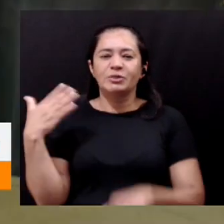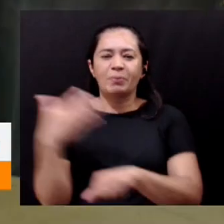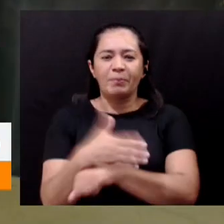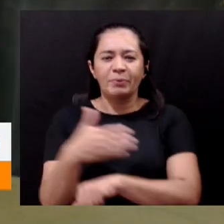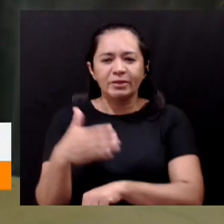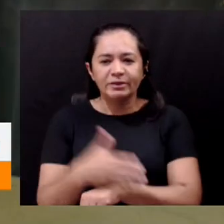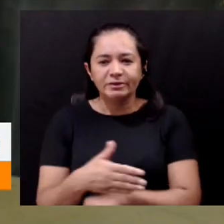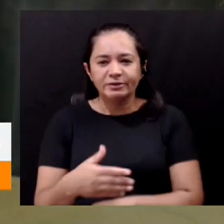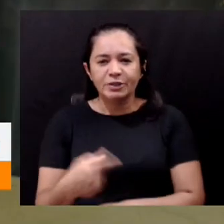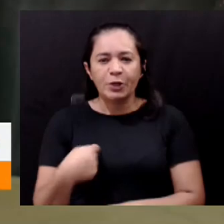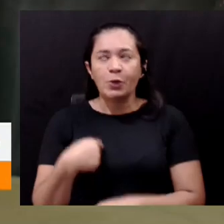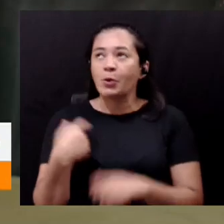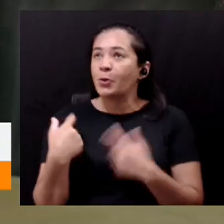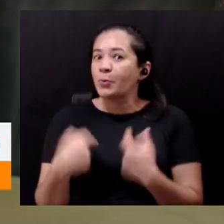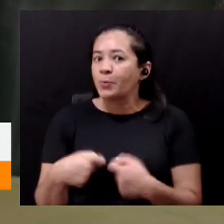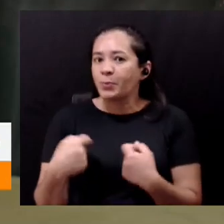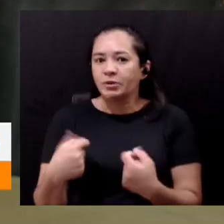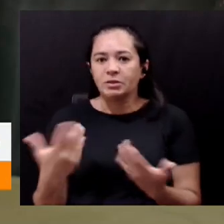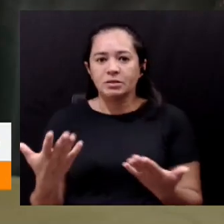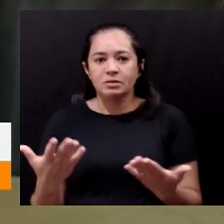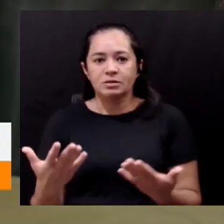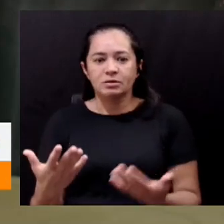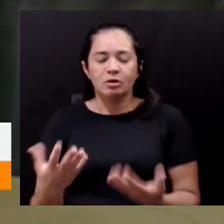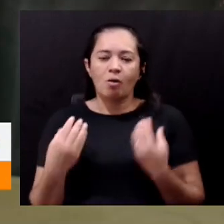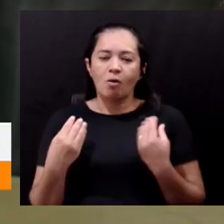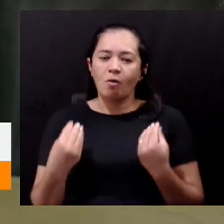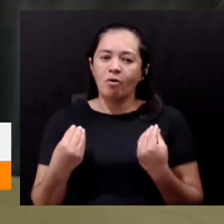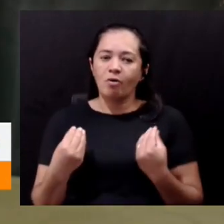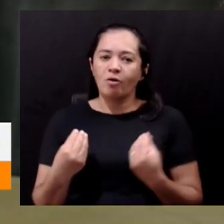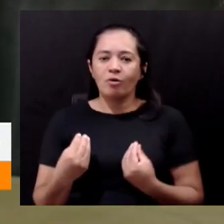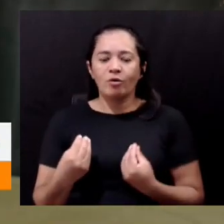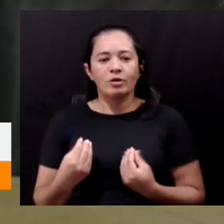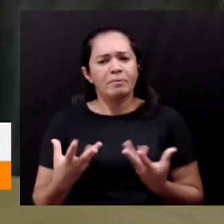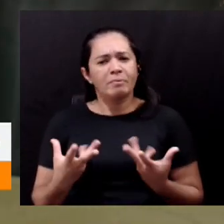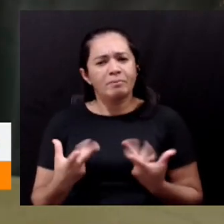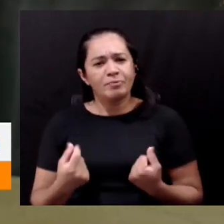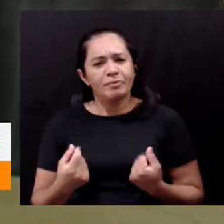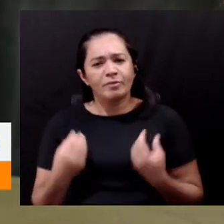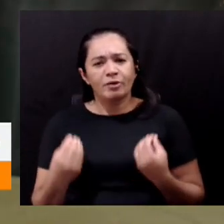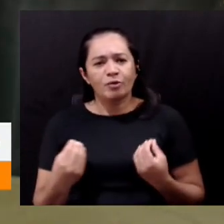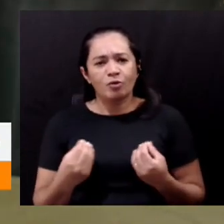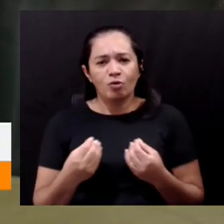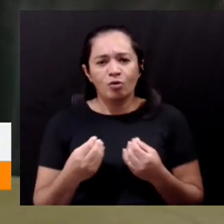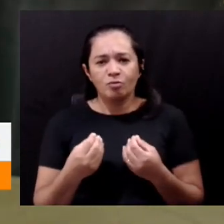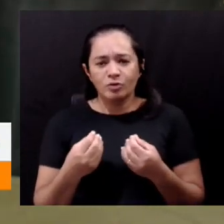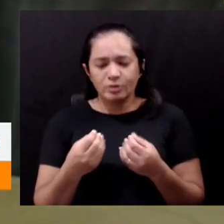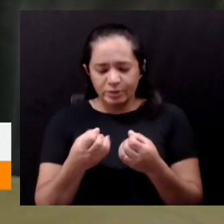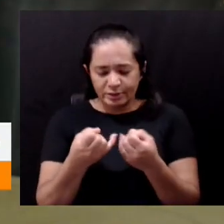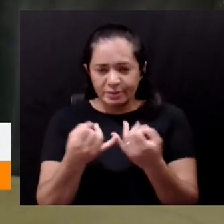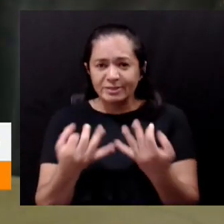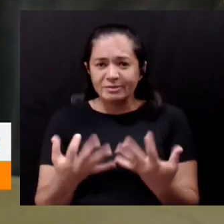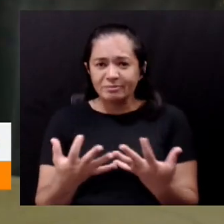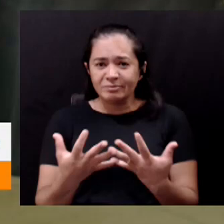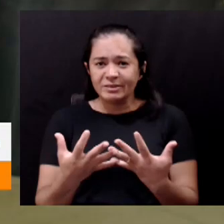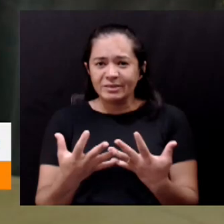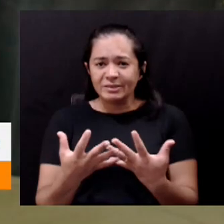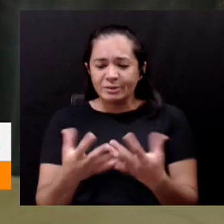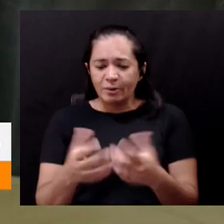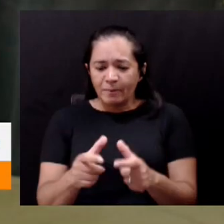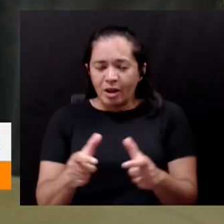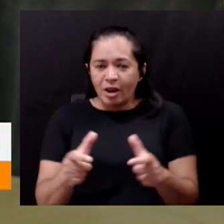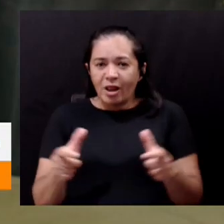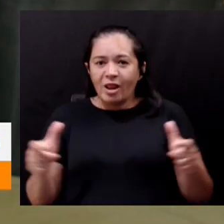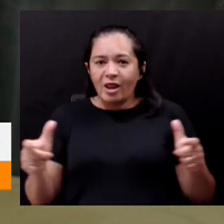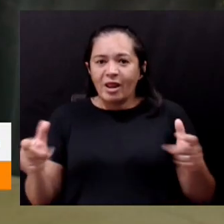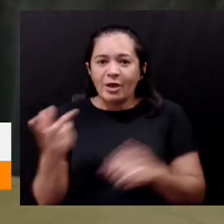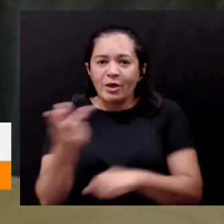preciso pertencer. Gente, que coisa mais maravilhosa e como vai abrindo leques para a gente buscar mais temas, né, e trazer para a gente